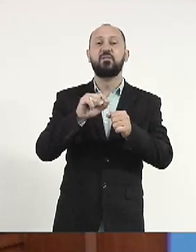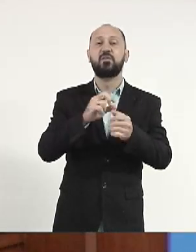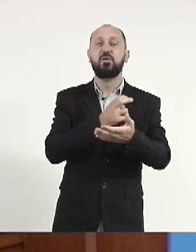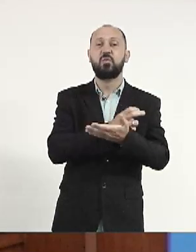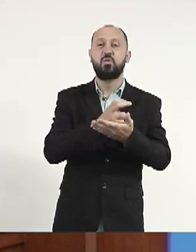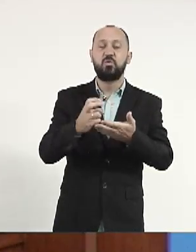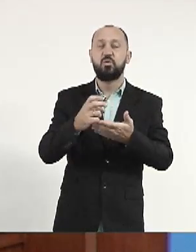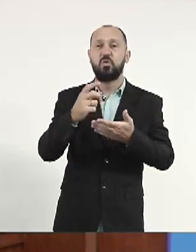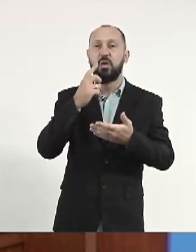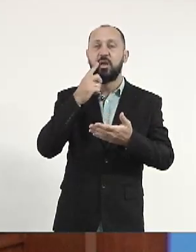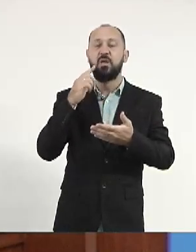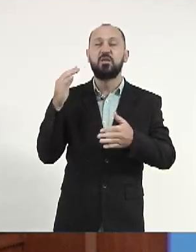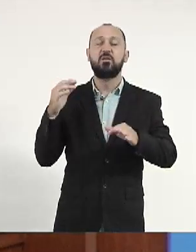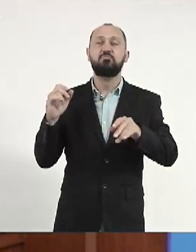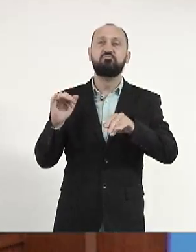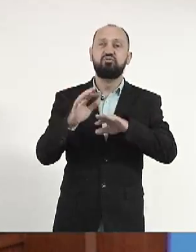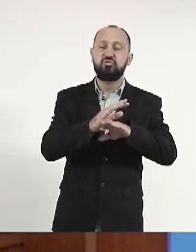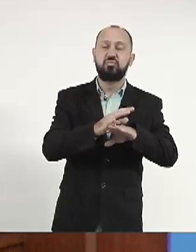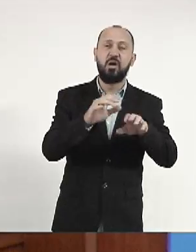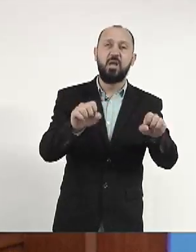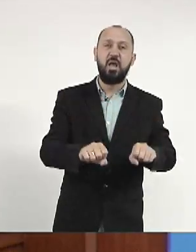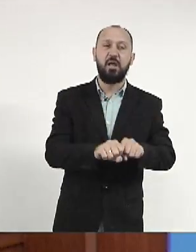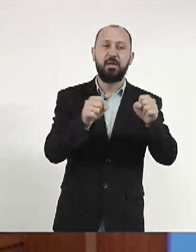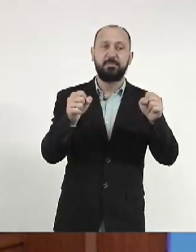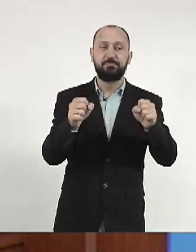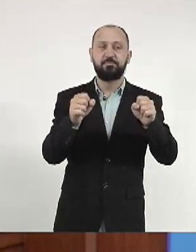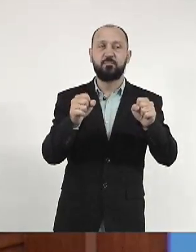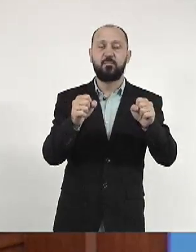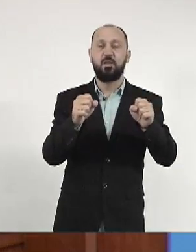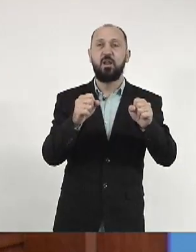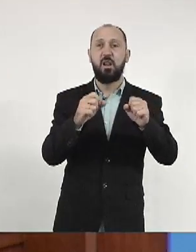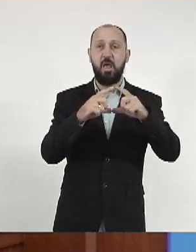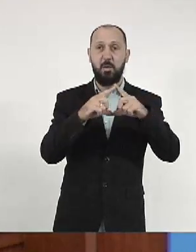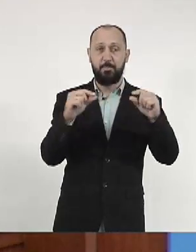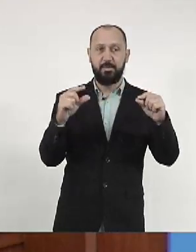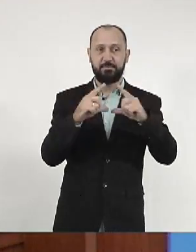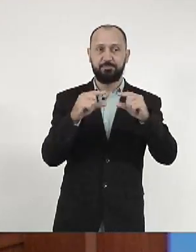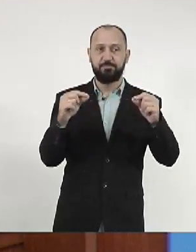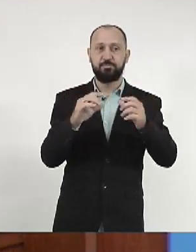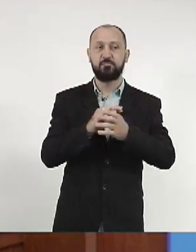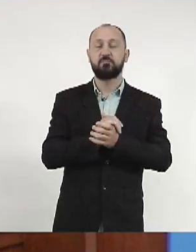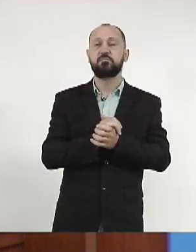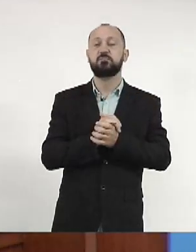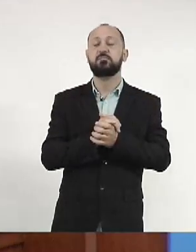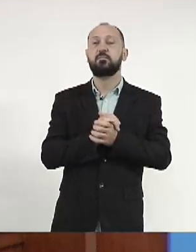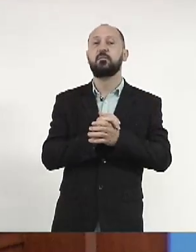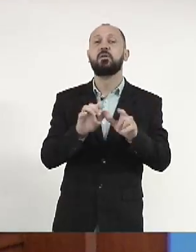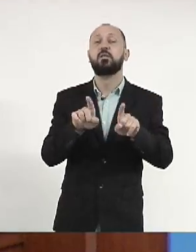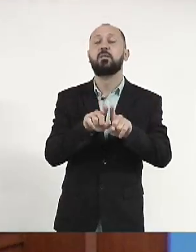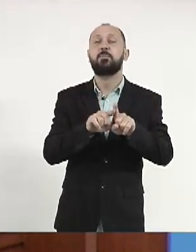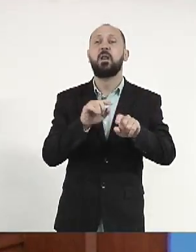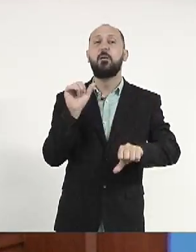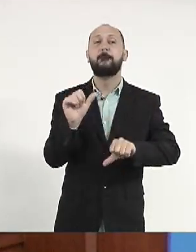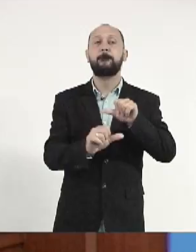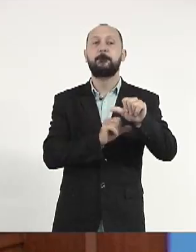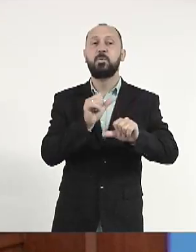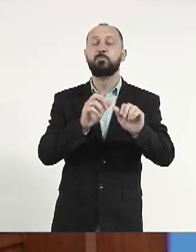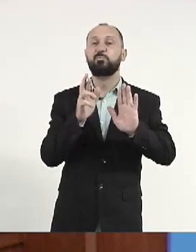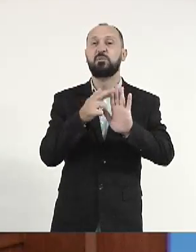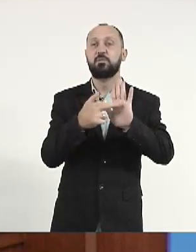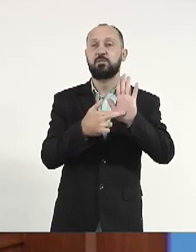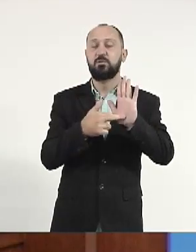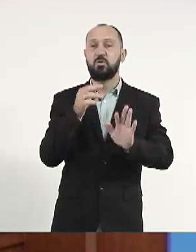aos vândalos que depredaram a sede dos poderes em Brasília, ele também modifica regras para